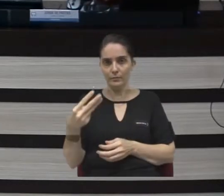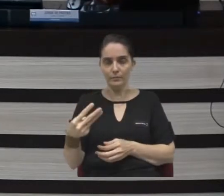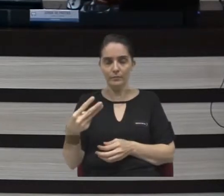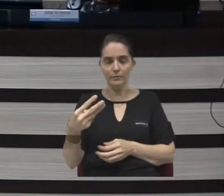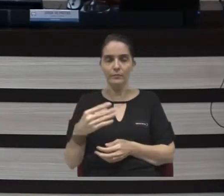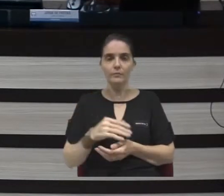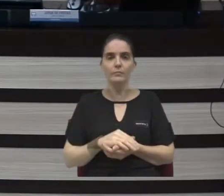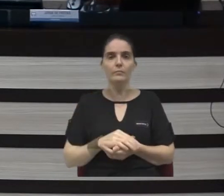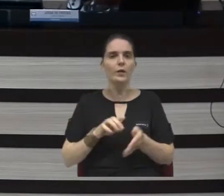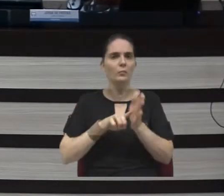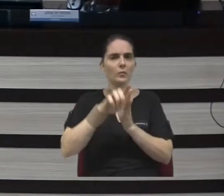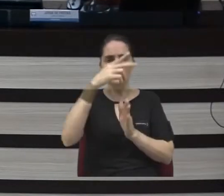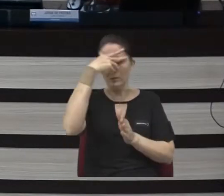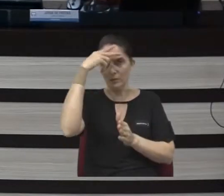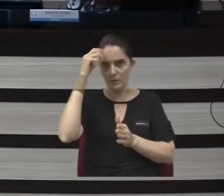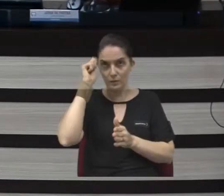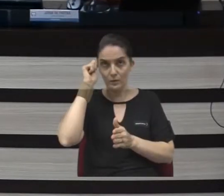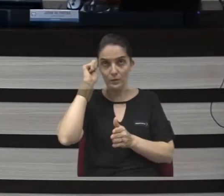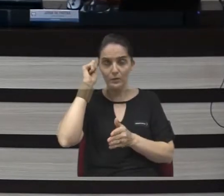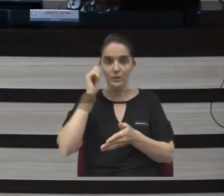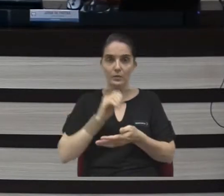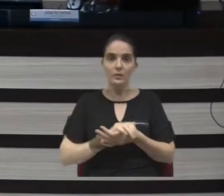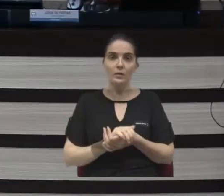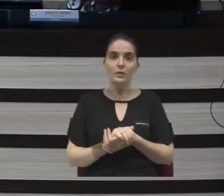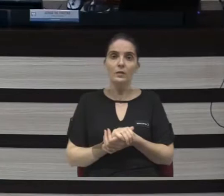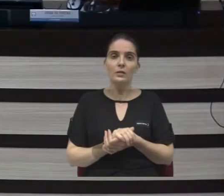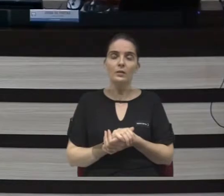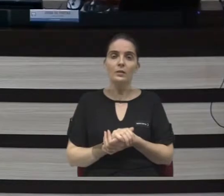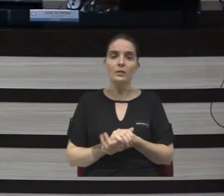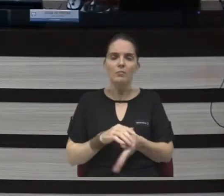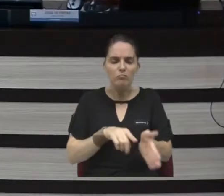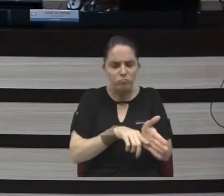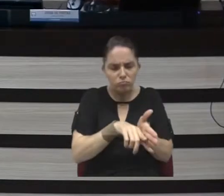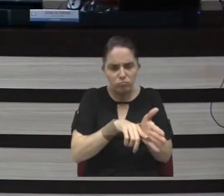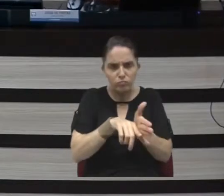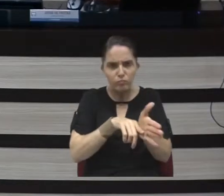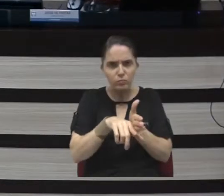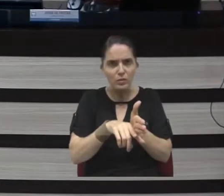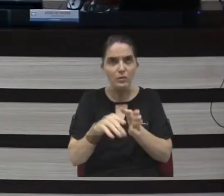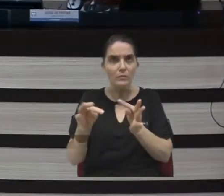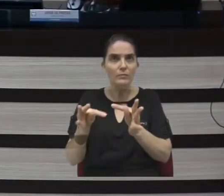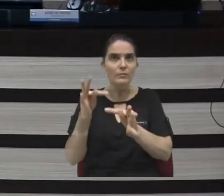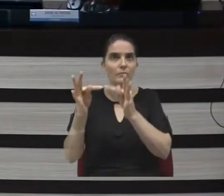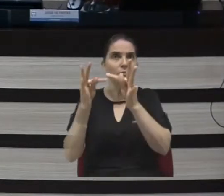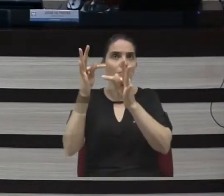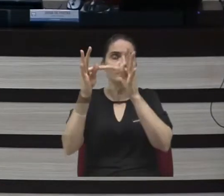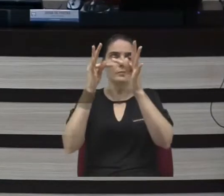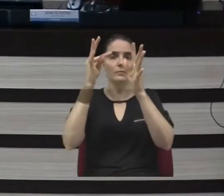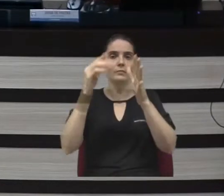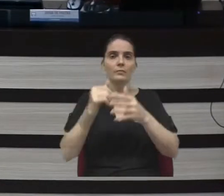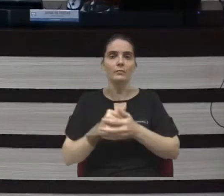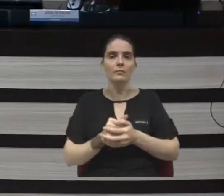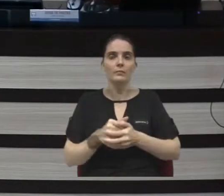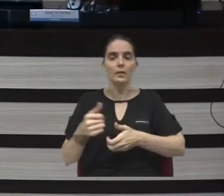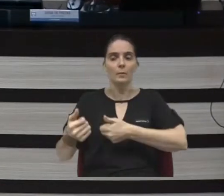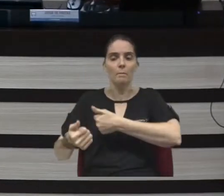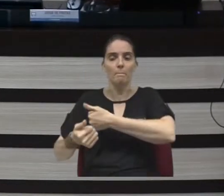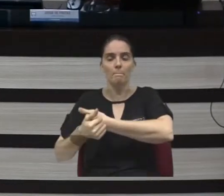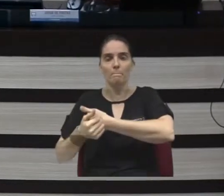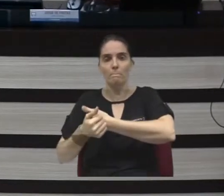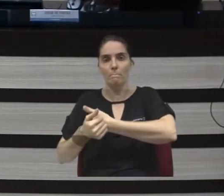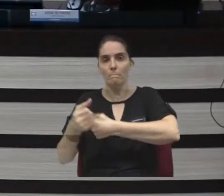informações ao Poder Executivo sobre um estudo técnico para melhorias no trecho com a construção de galeria de